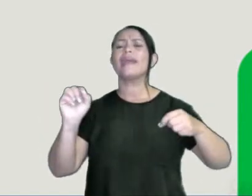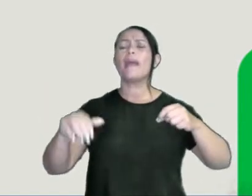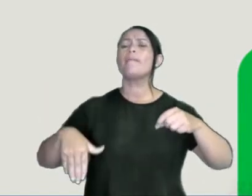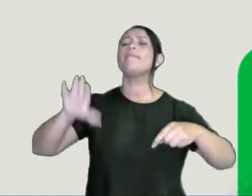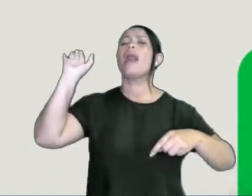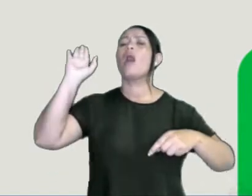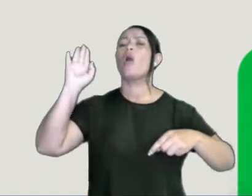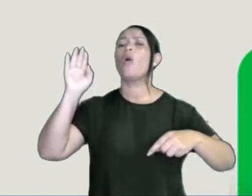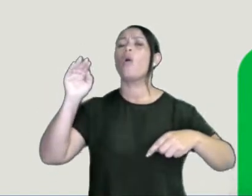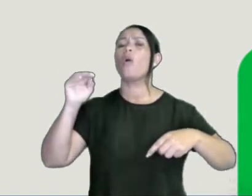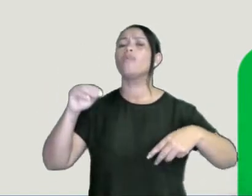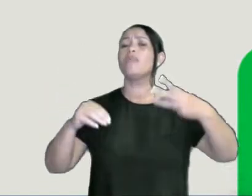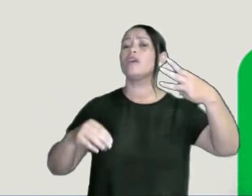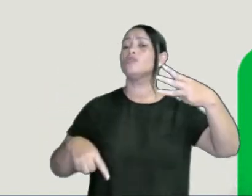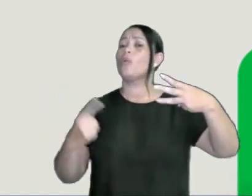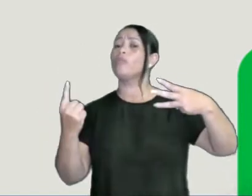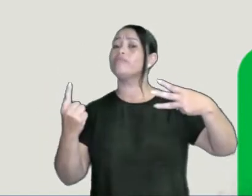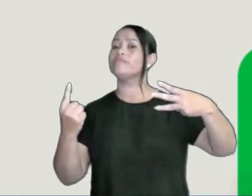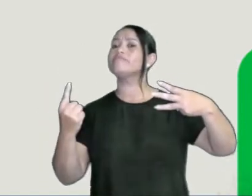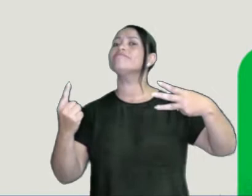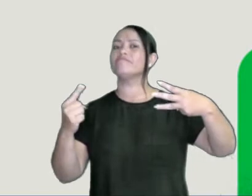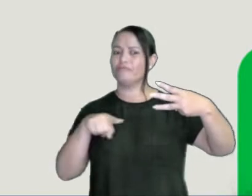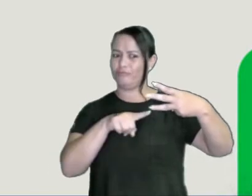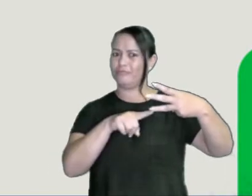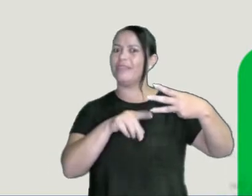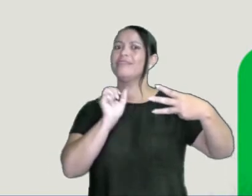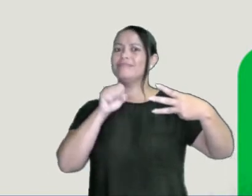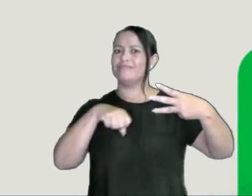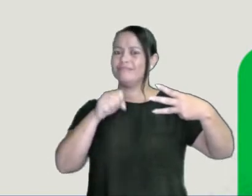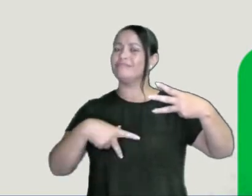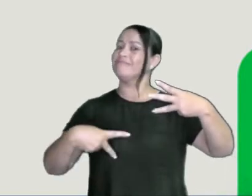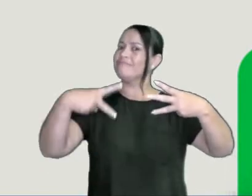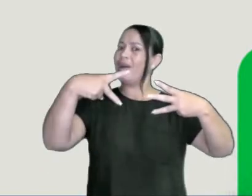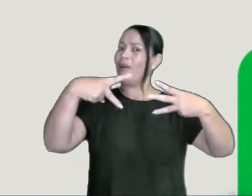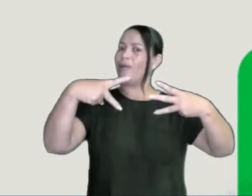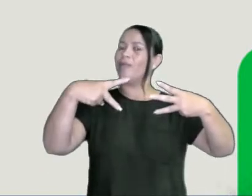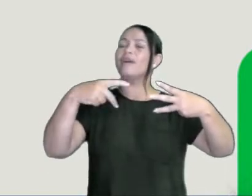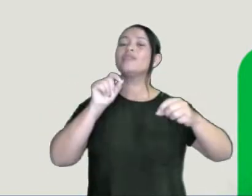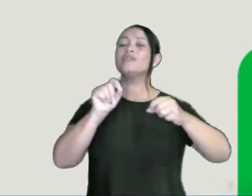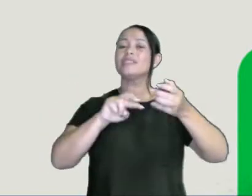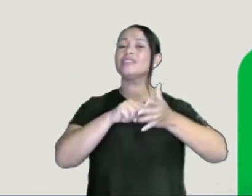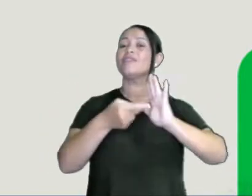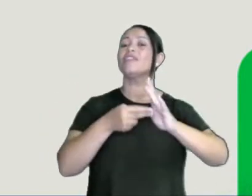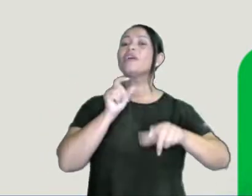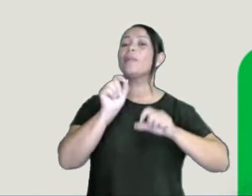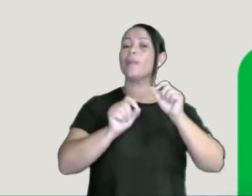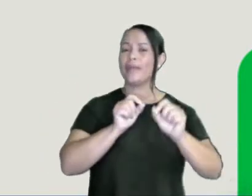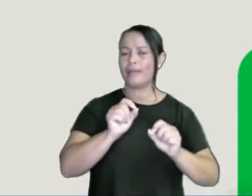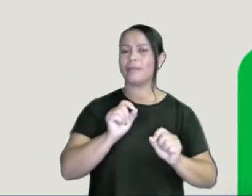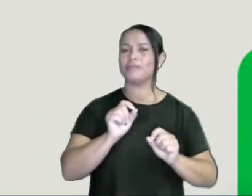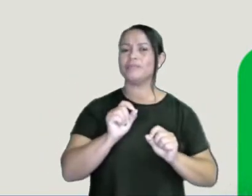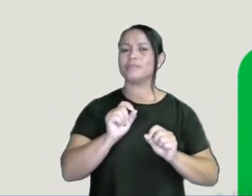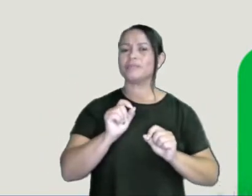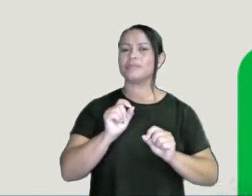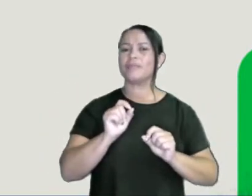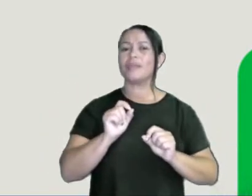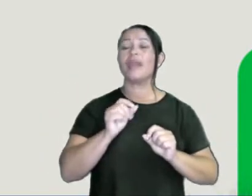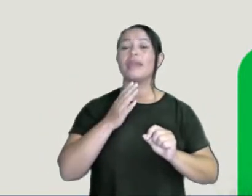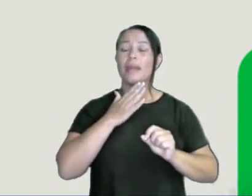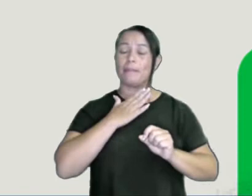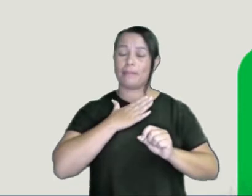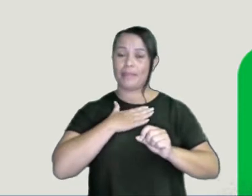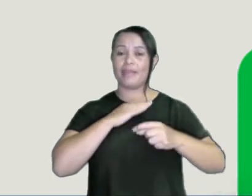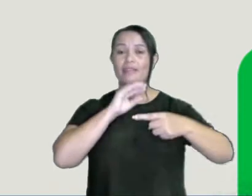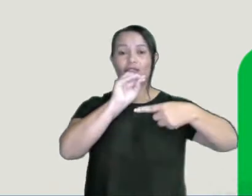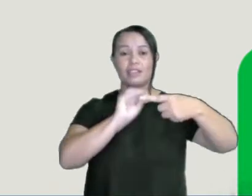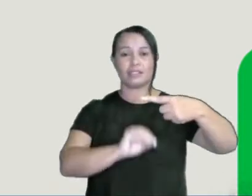maior? 3 ou 1? O 3, não é isso? Então, isso implica dizer o quê? Que a minha